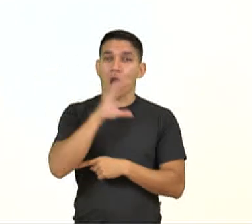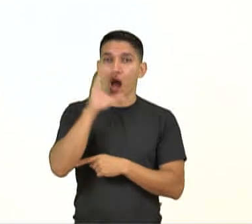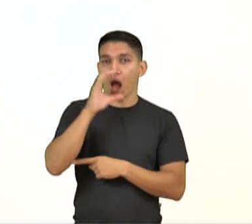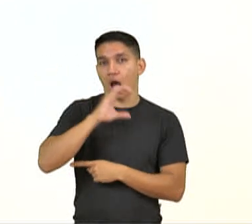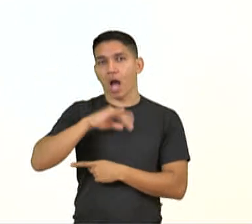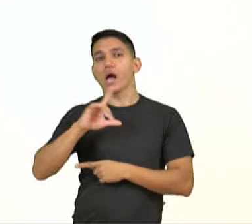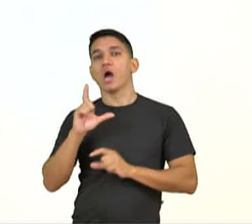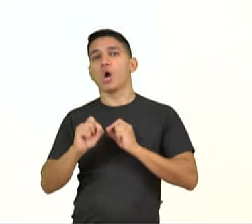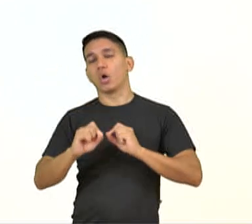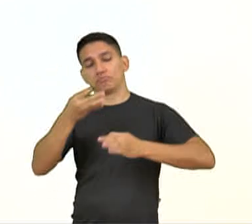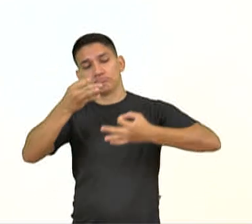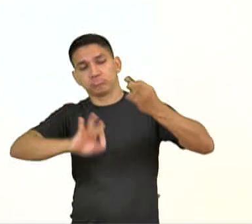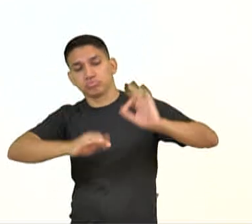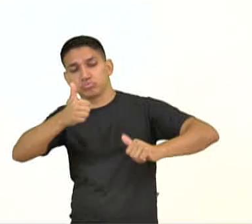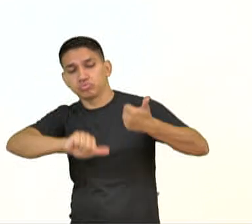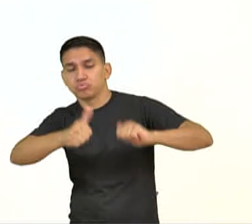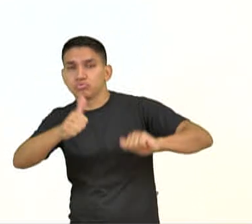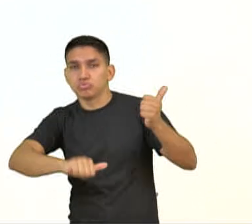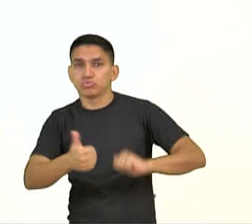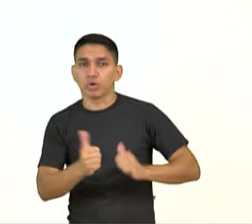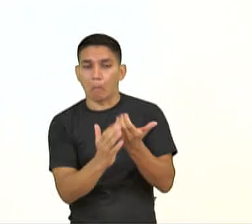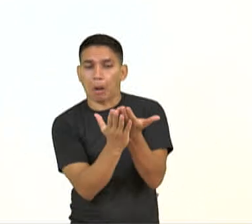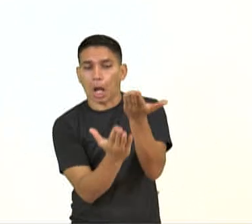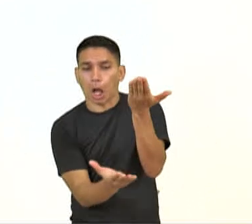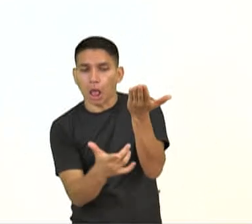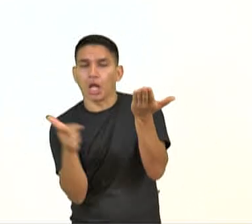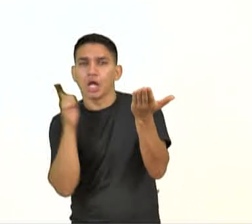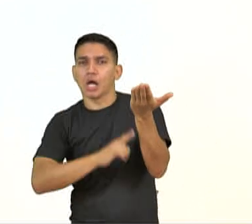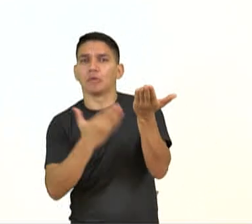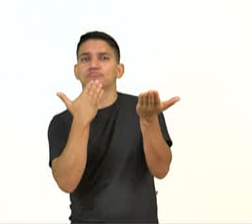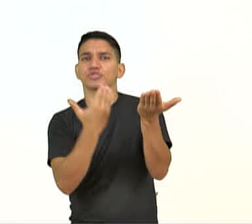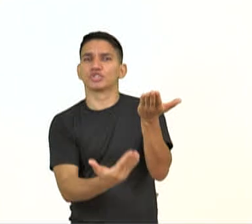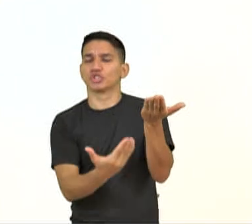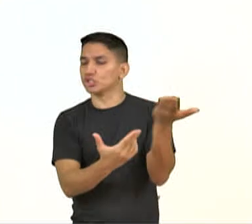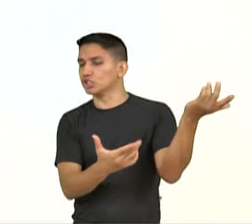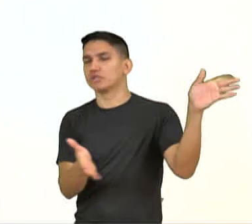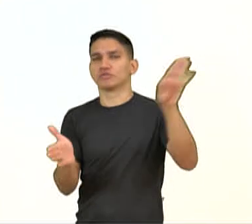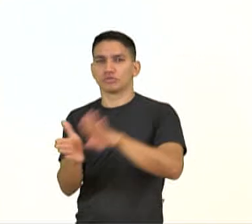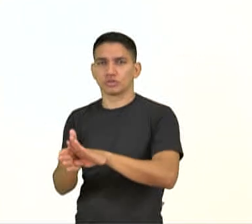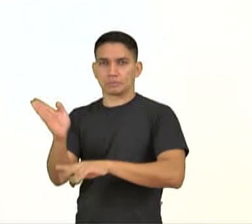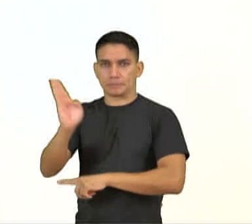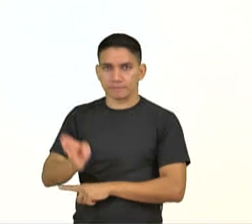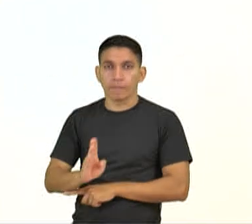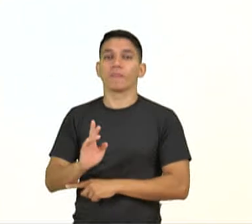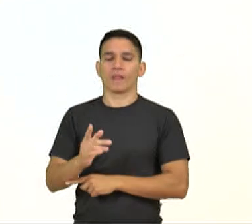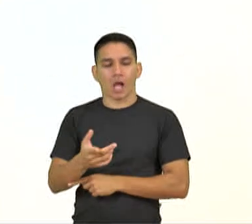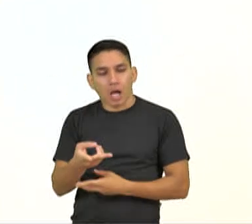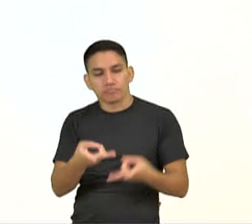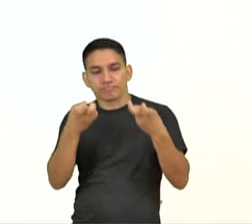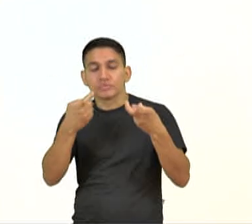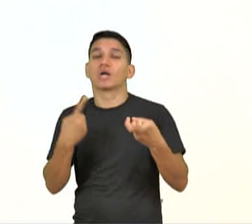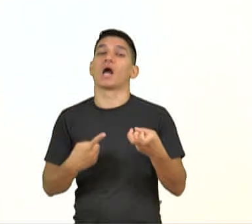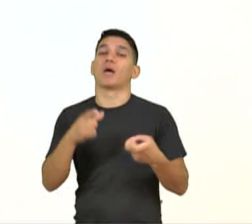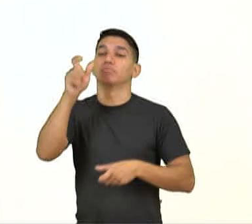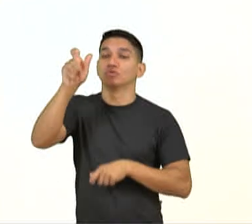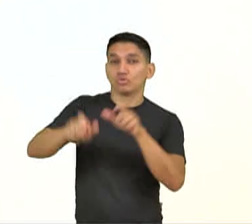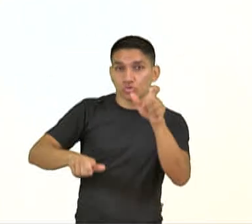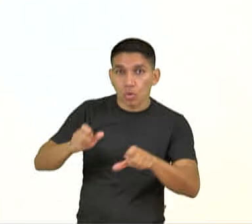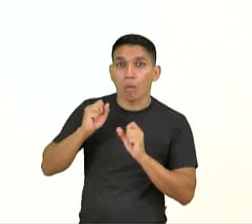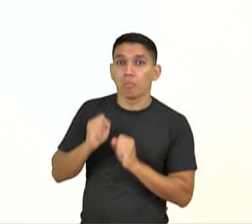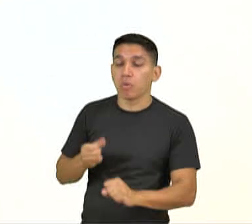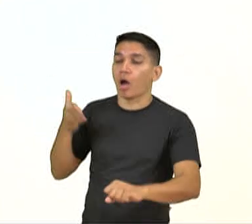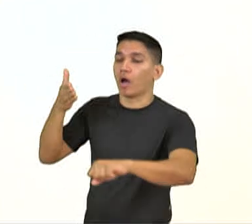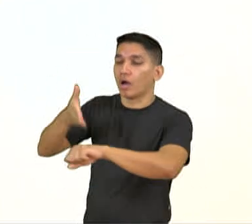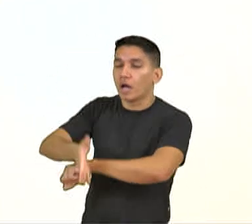em bloco dos pedidos de refúgio. Após o reconhecimento da condição, o refugiado pode retirar a carteira